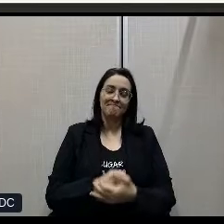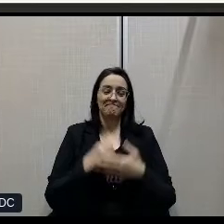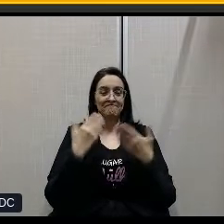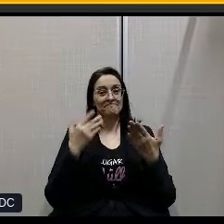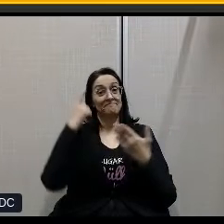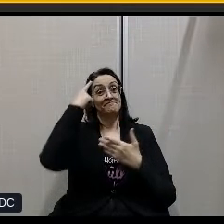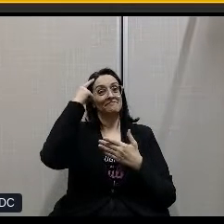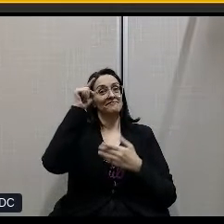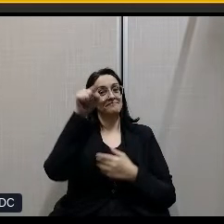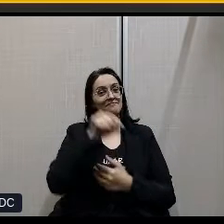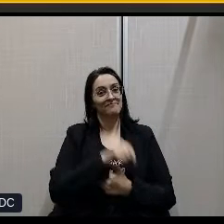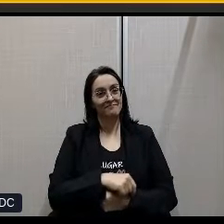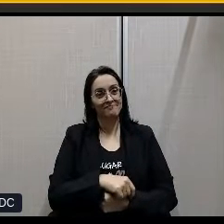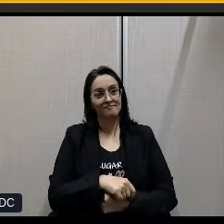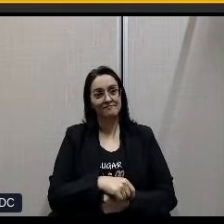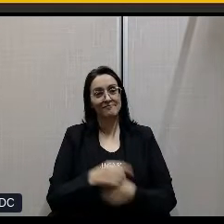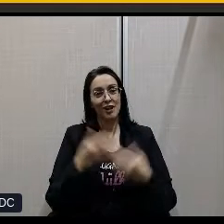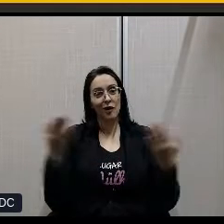disso.